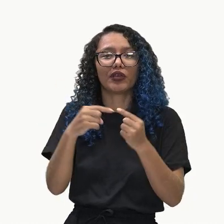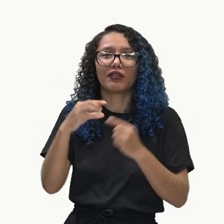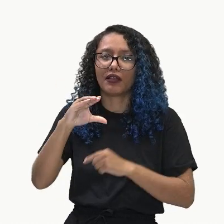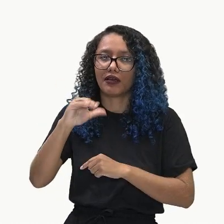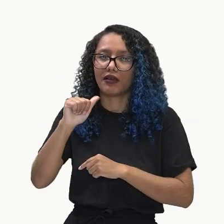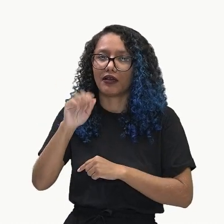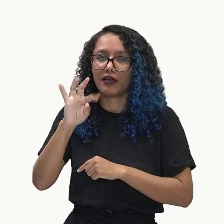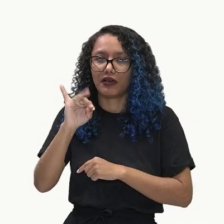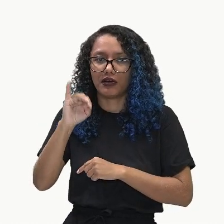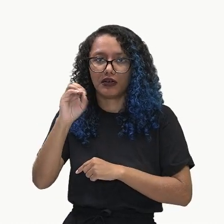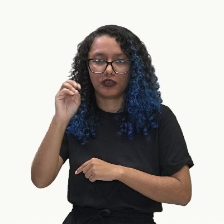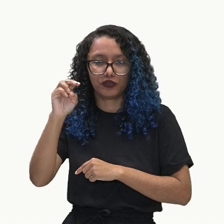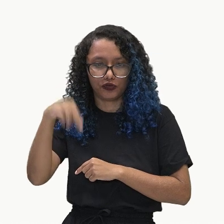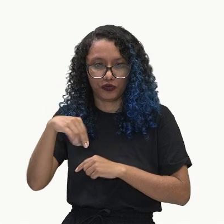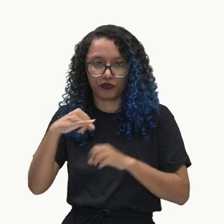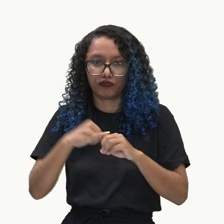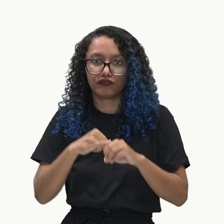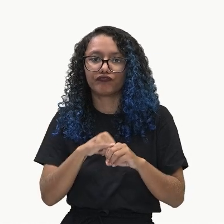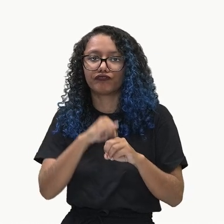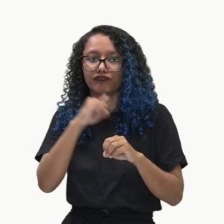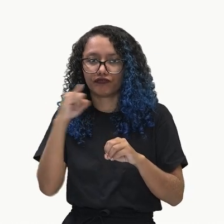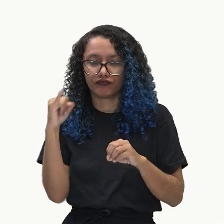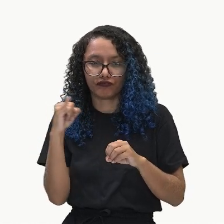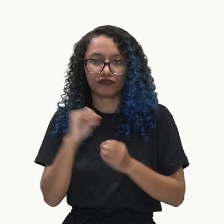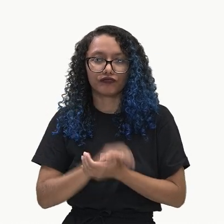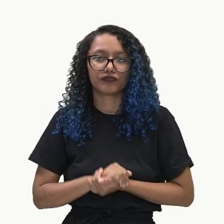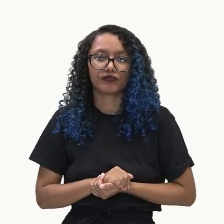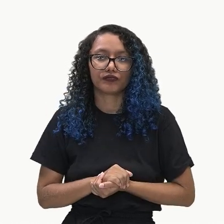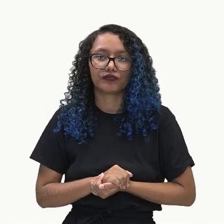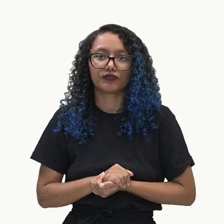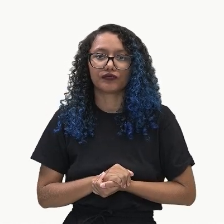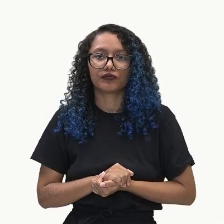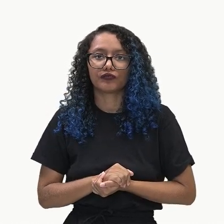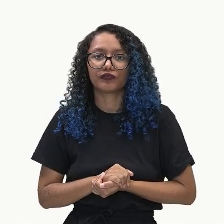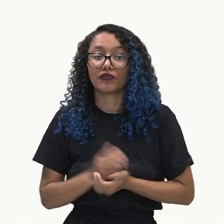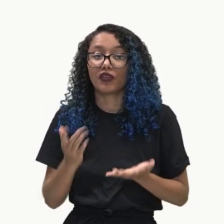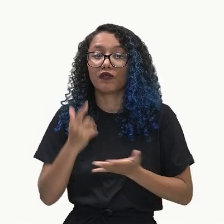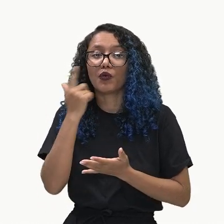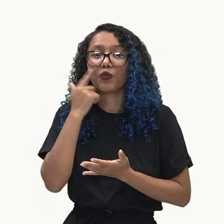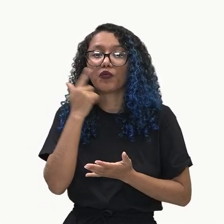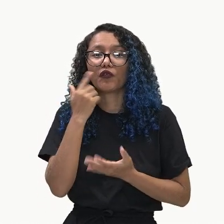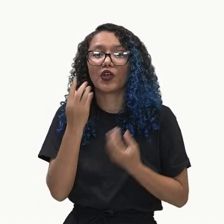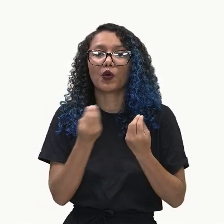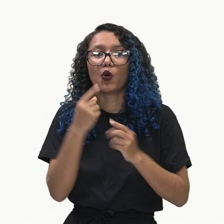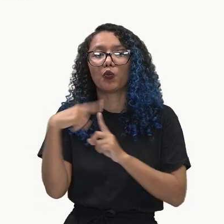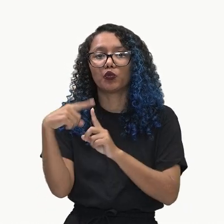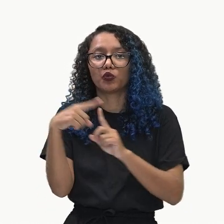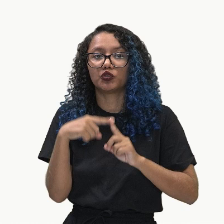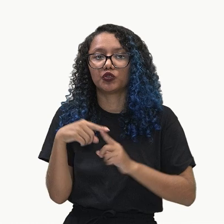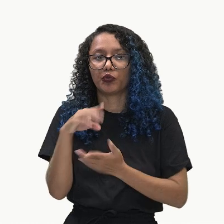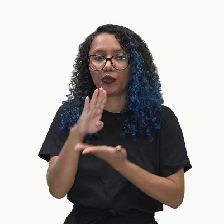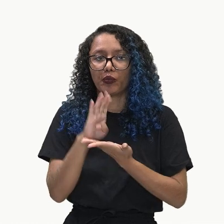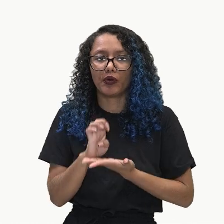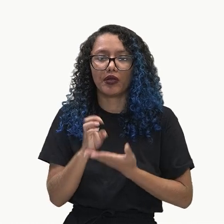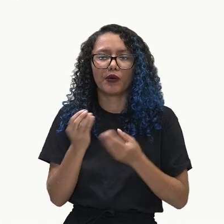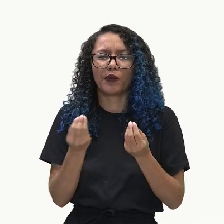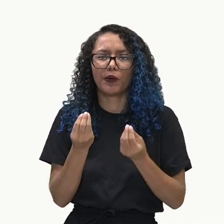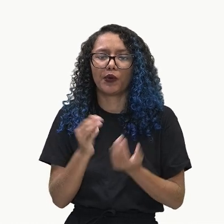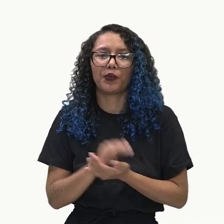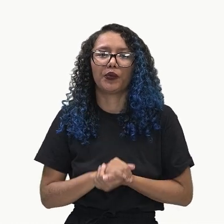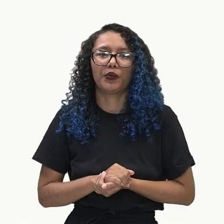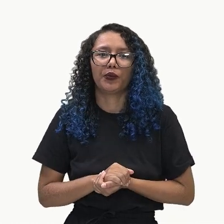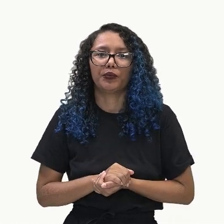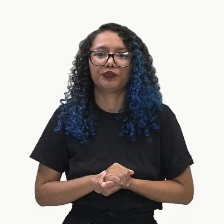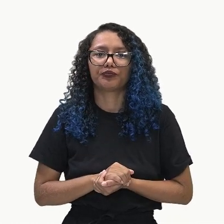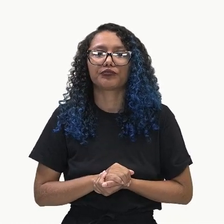certo? Então, vamos ver a classificação das bases. As bases